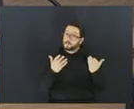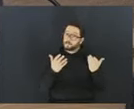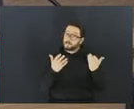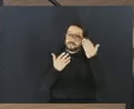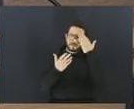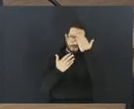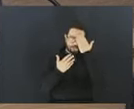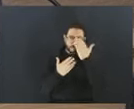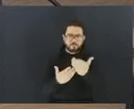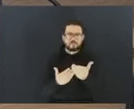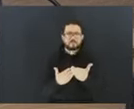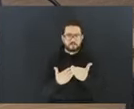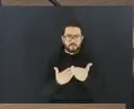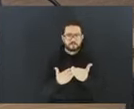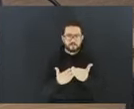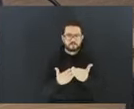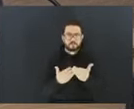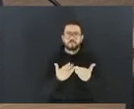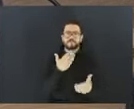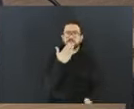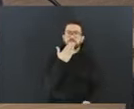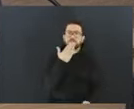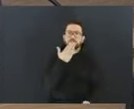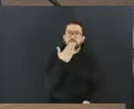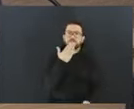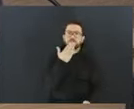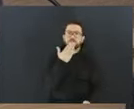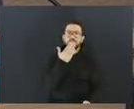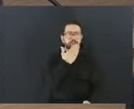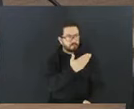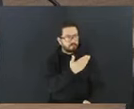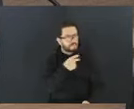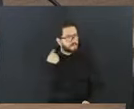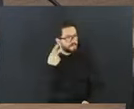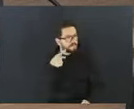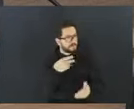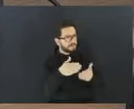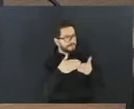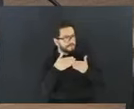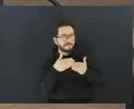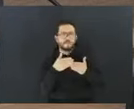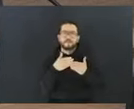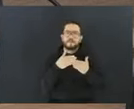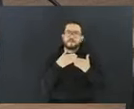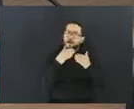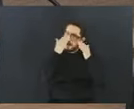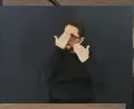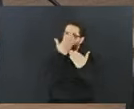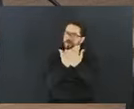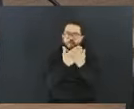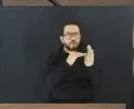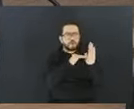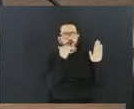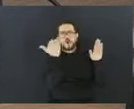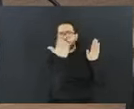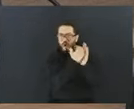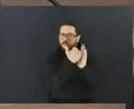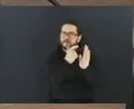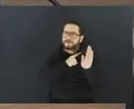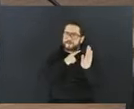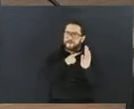e pedir licença a todos os vereadores, que eu acredito que todos têm esse respeito e a gratidão pelo que a Polícia